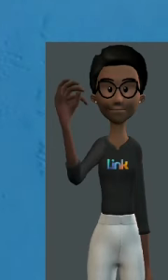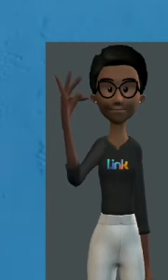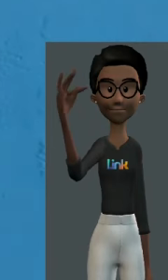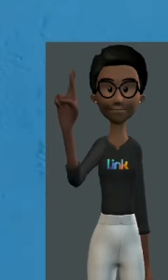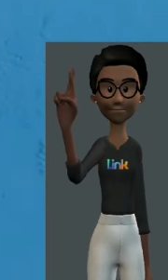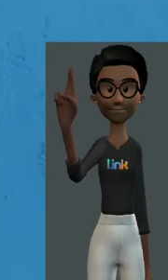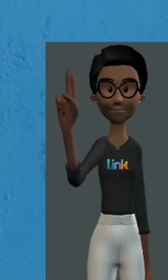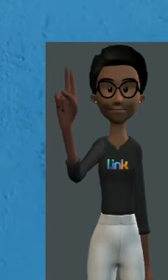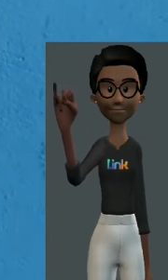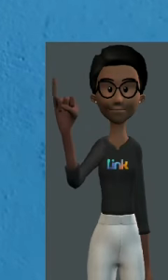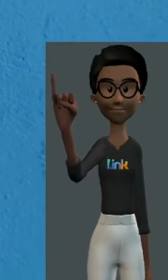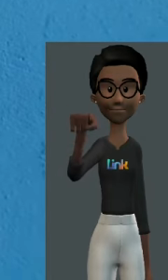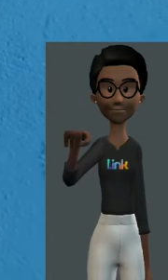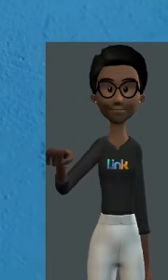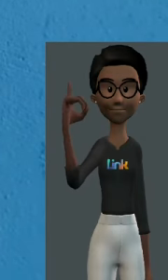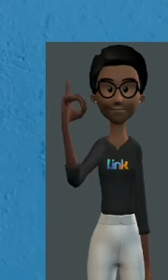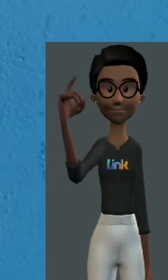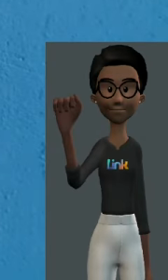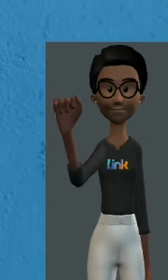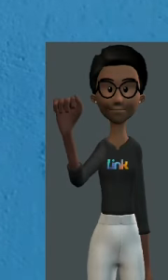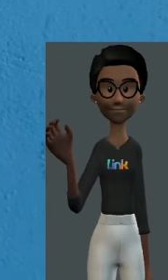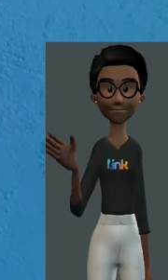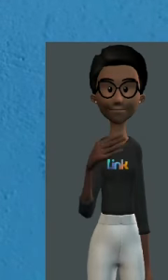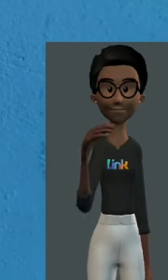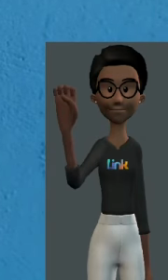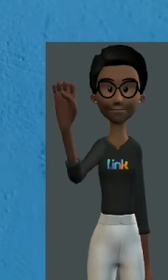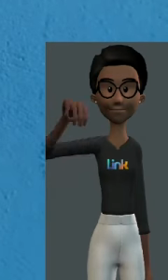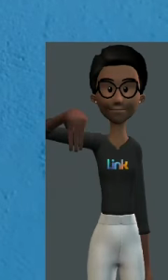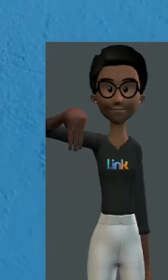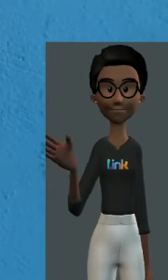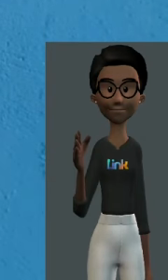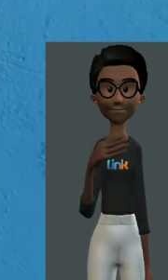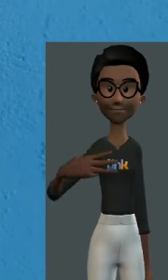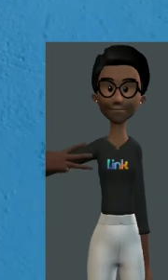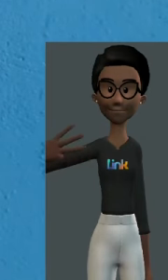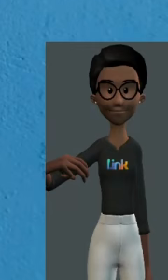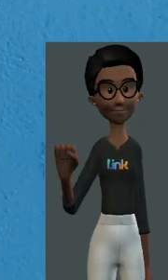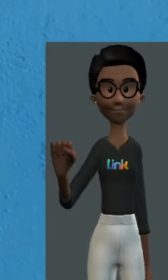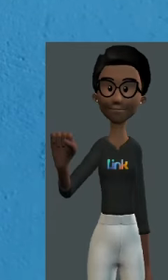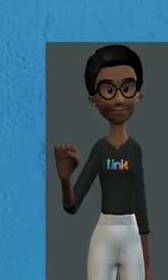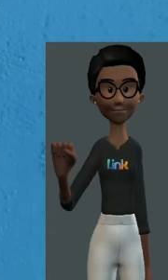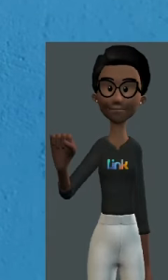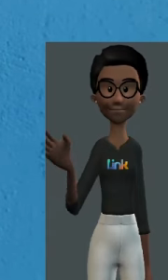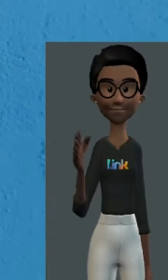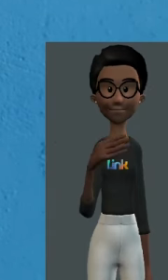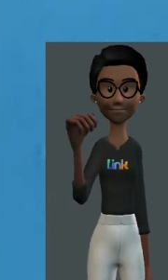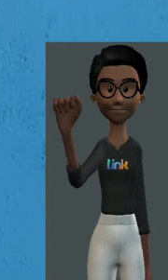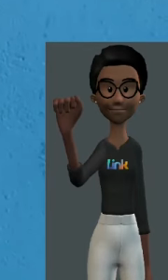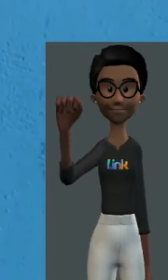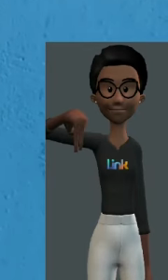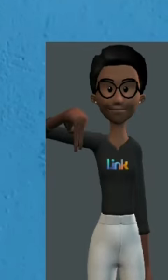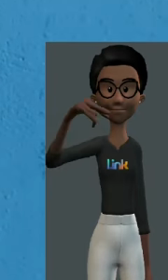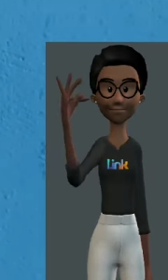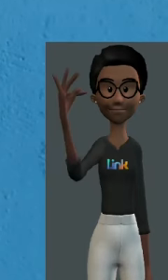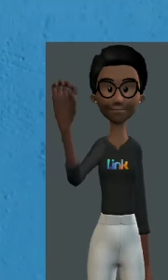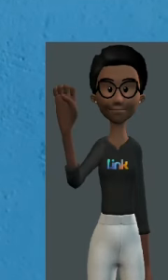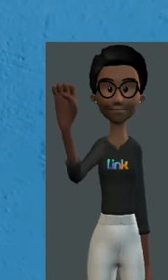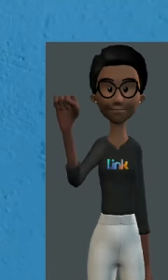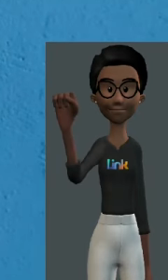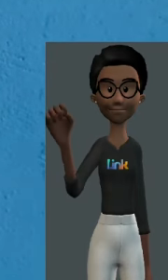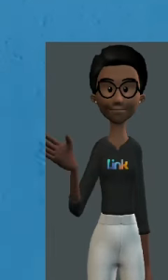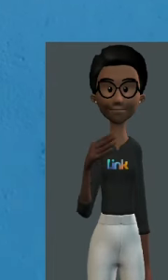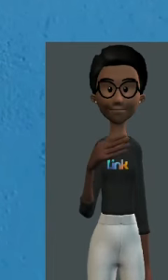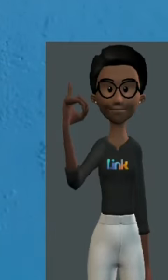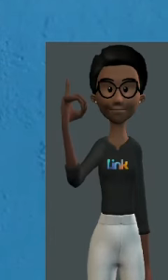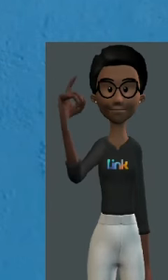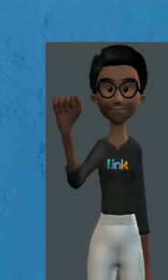em um parque e resolveu construir uma escola. Essa escola, como você deve imaginar, obviamente se tratava de